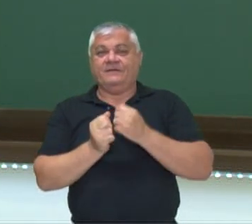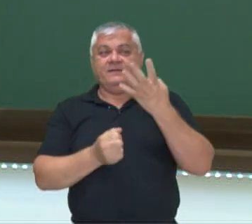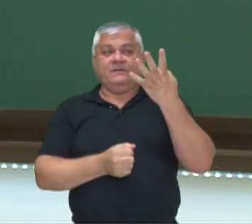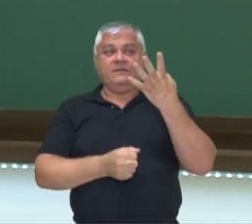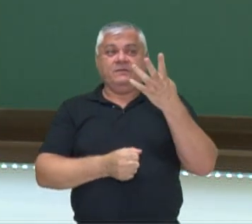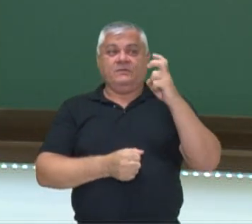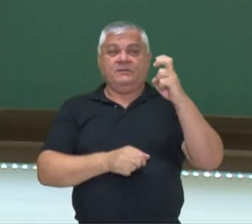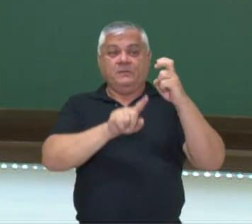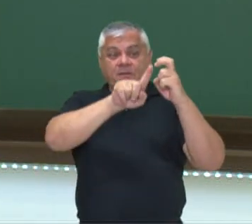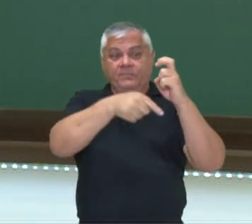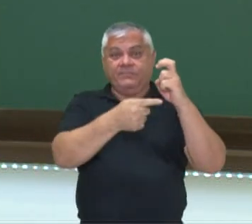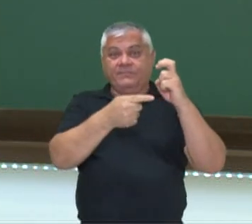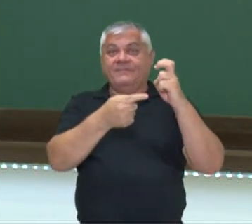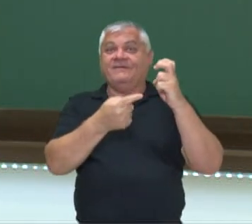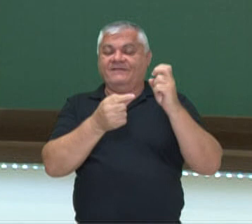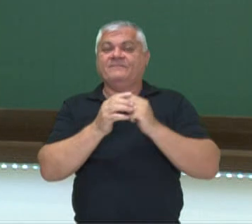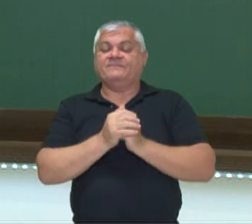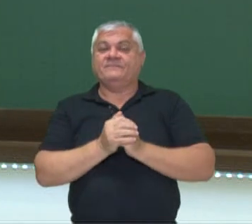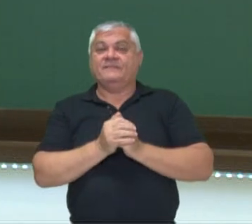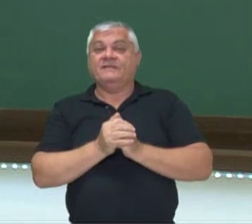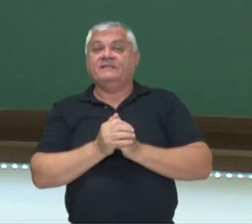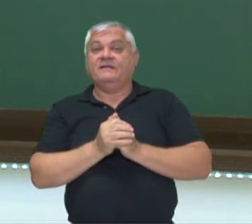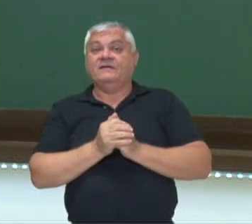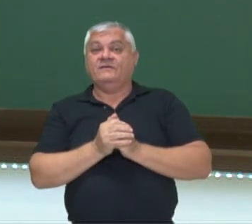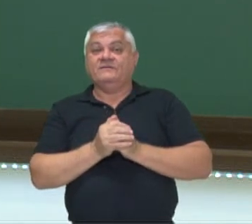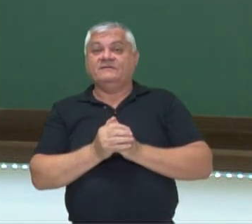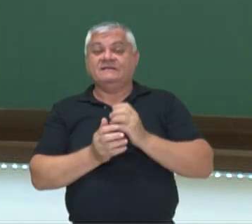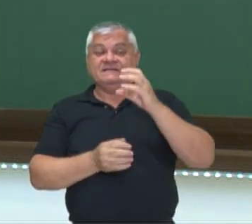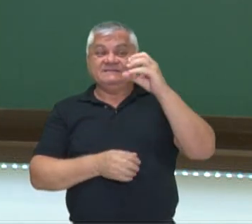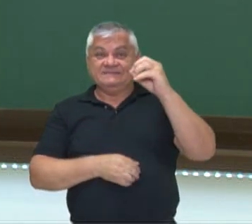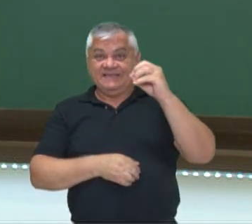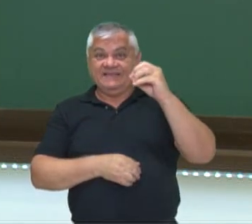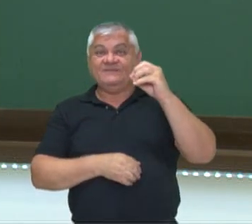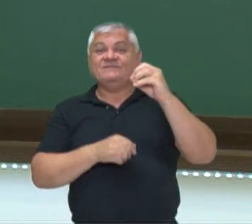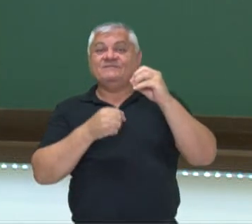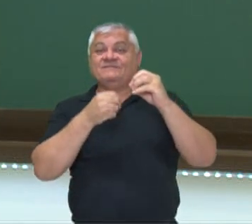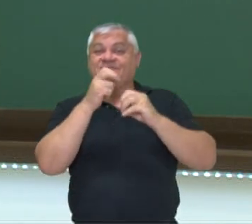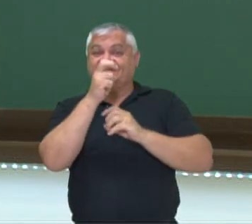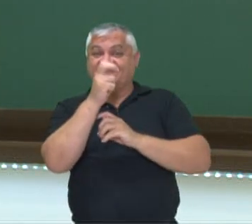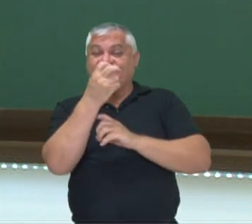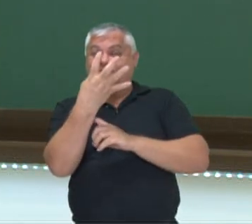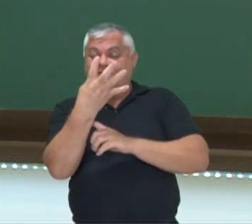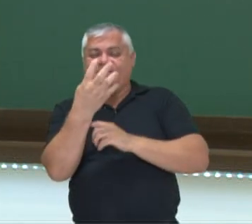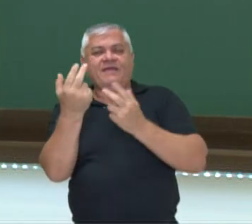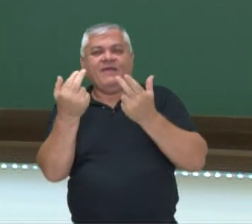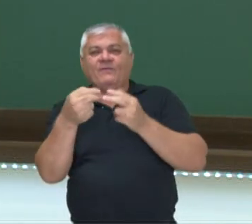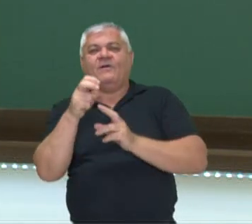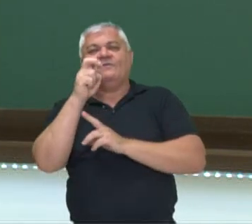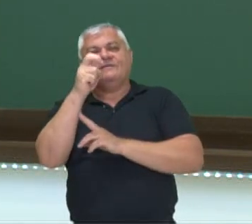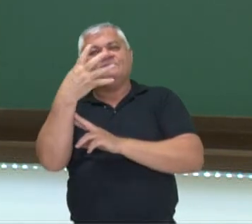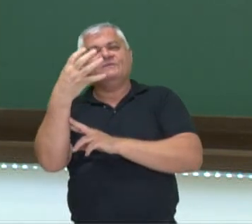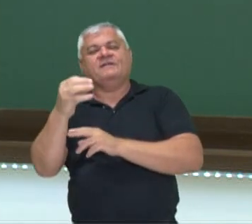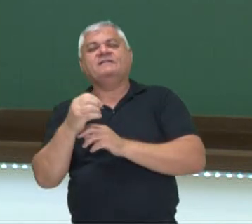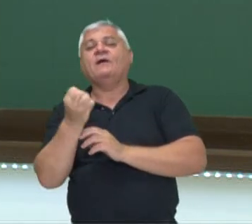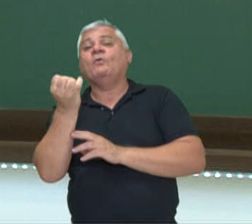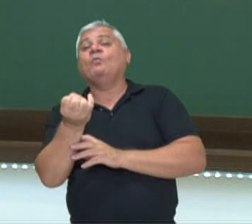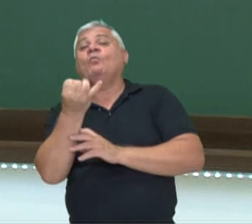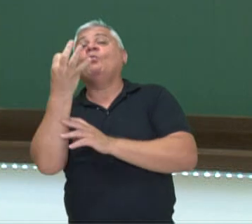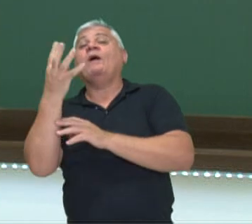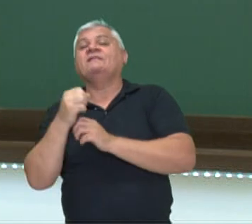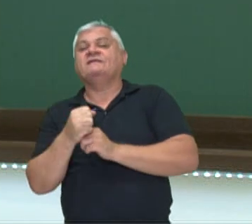Note ainda o seguinte, que 0,54 é a mesma coisa que 0,540. E 0,540 tem quantas casas depois da